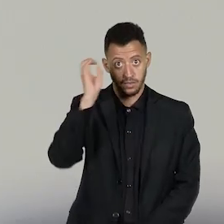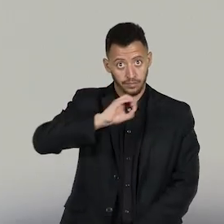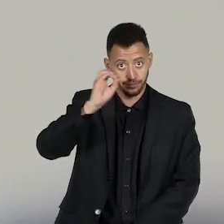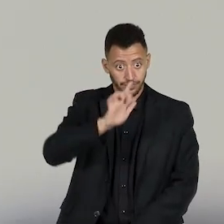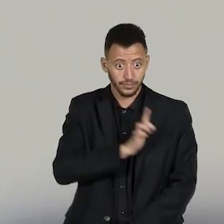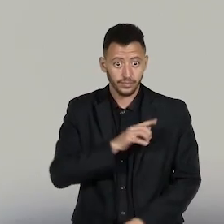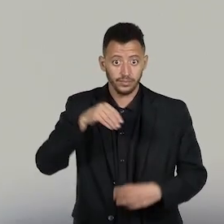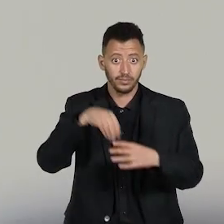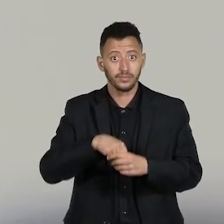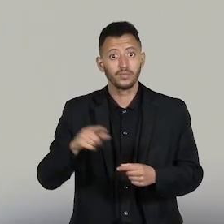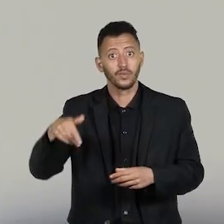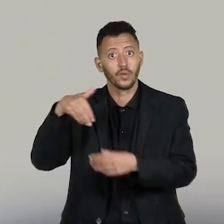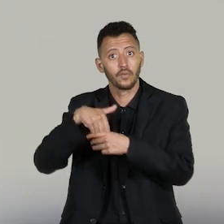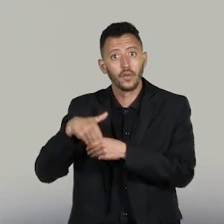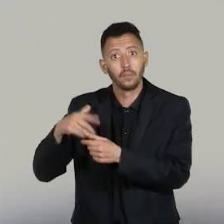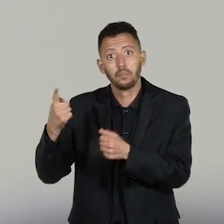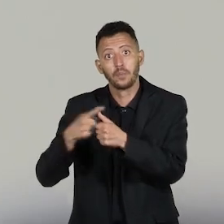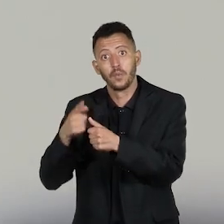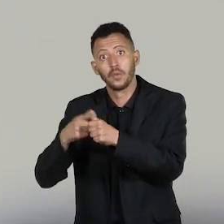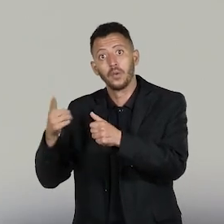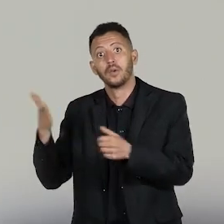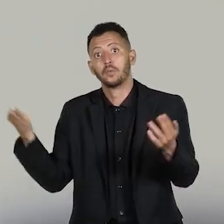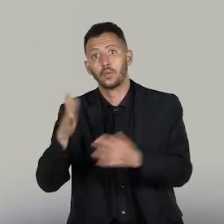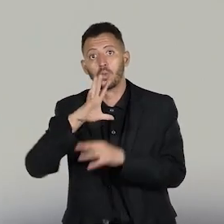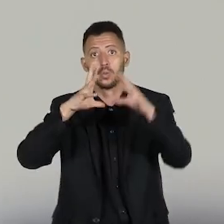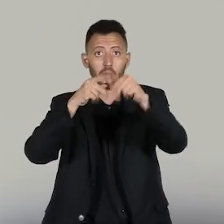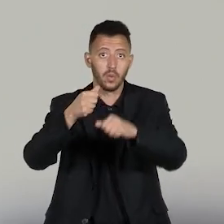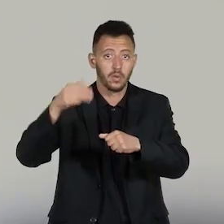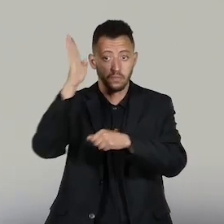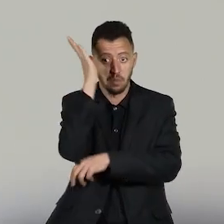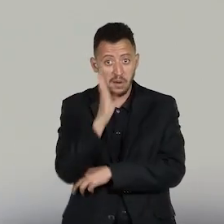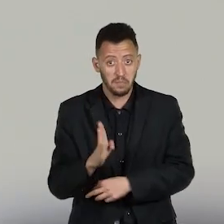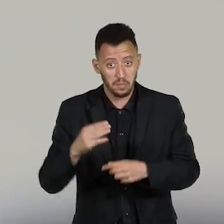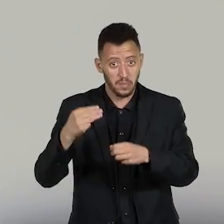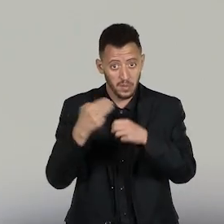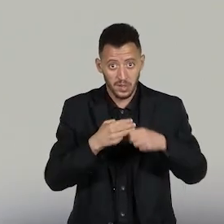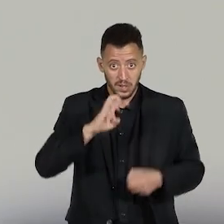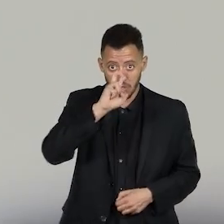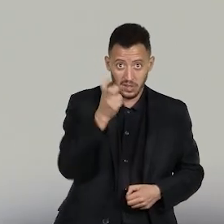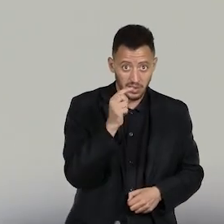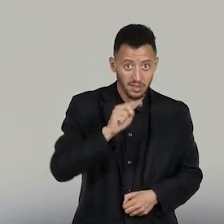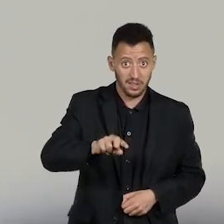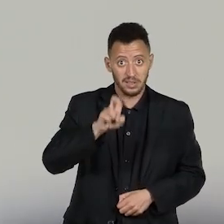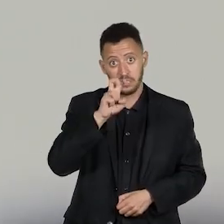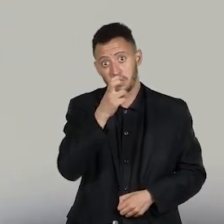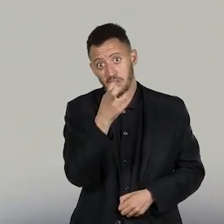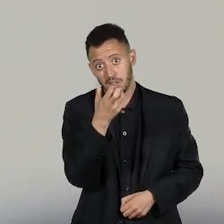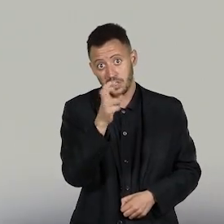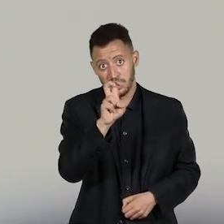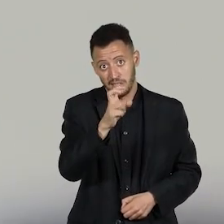No dia 6 de outubro, tivemos o primeiro turno das eleições municipais em todo o Brasil.